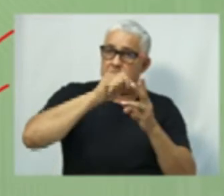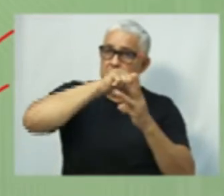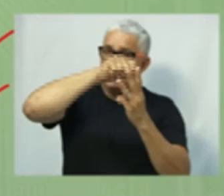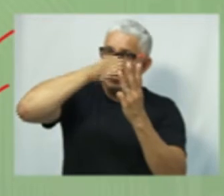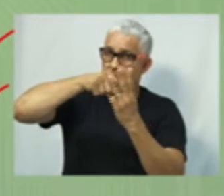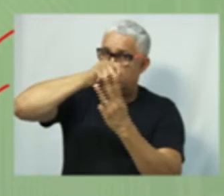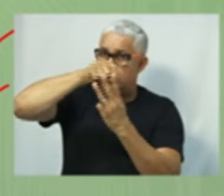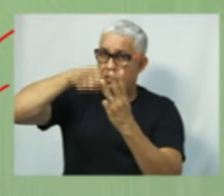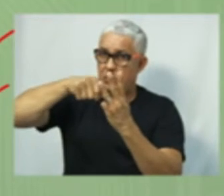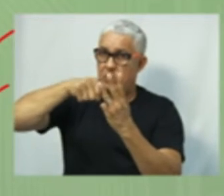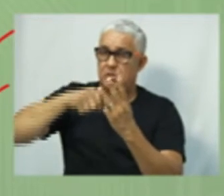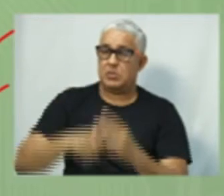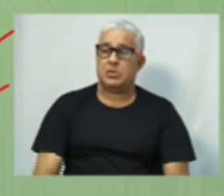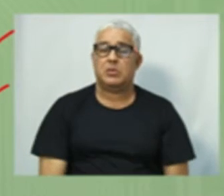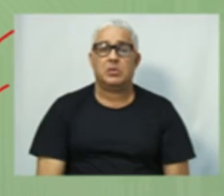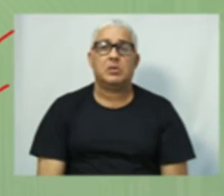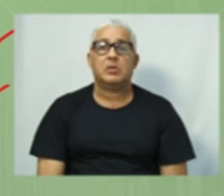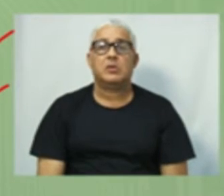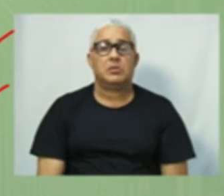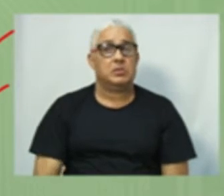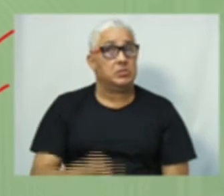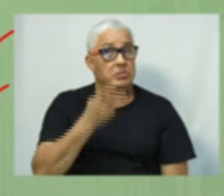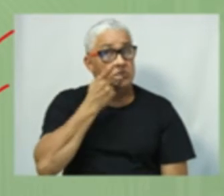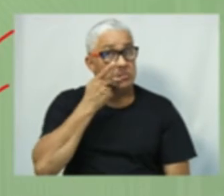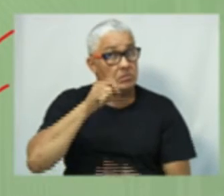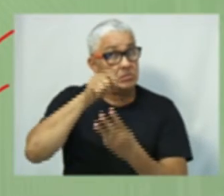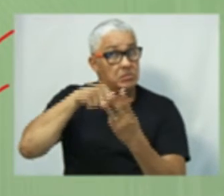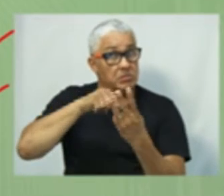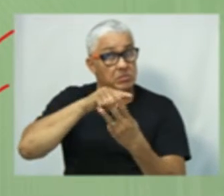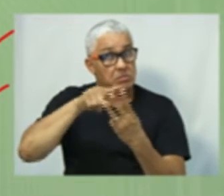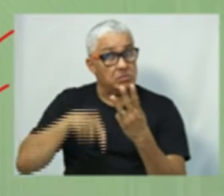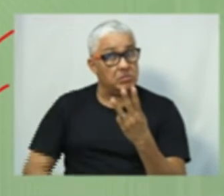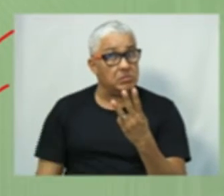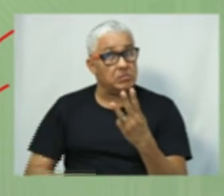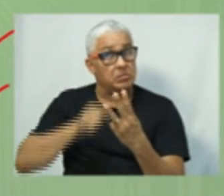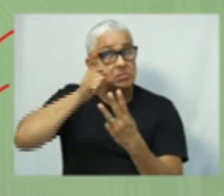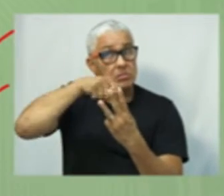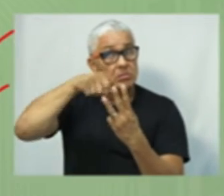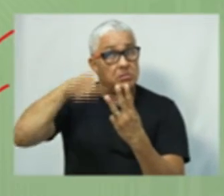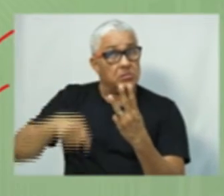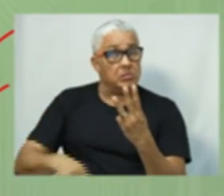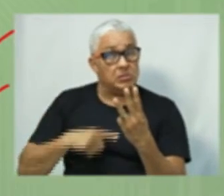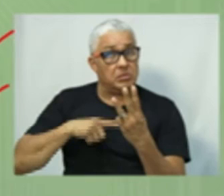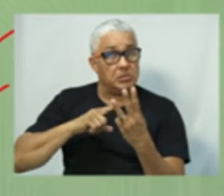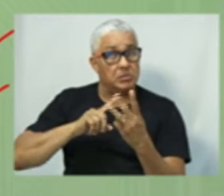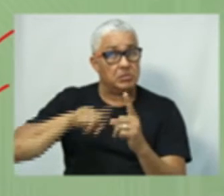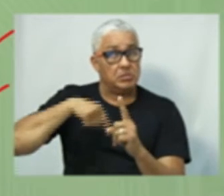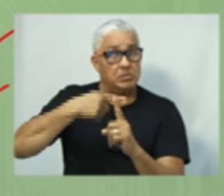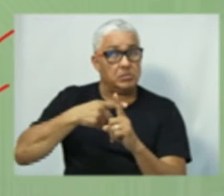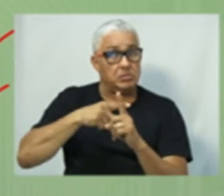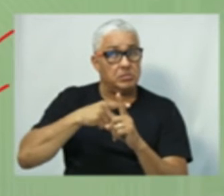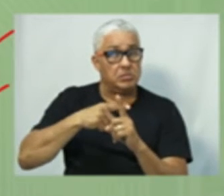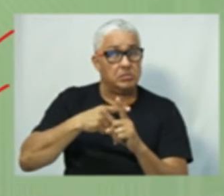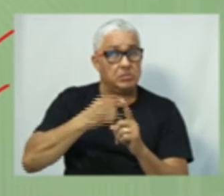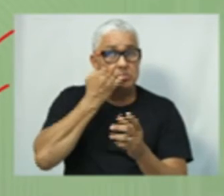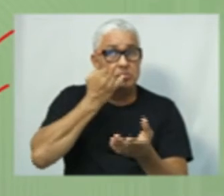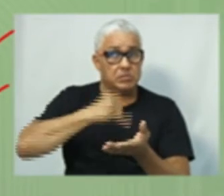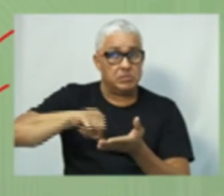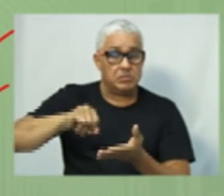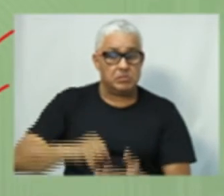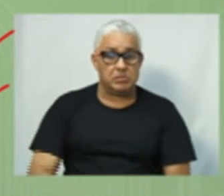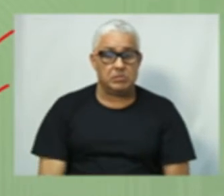trimestre. Peraí, professor, o senhor falou trimestre. Se o senhor falou trimestre, tem mais imposto. Qual é o imposto que